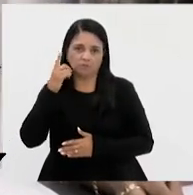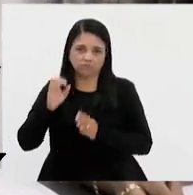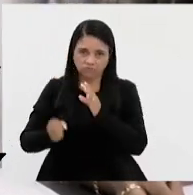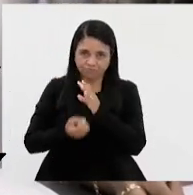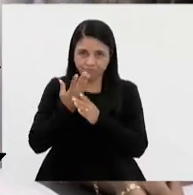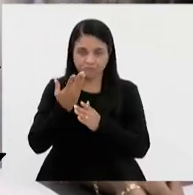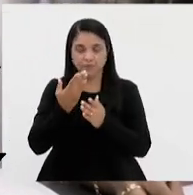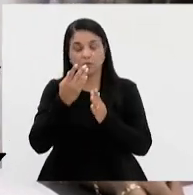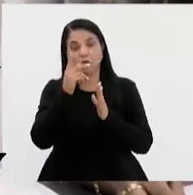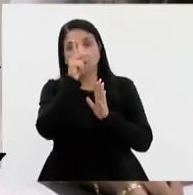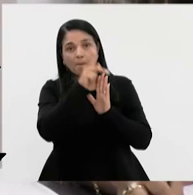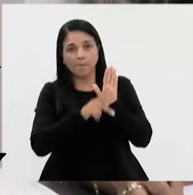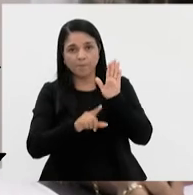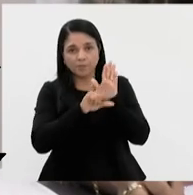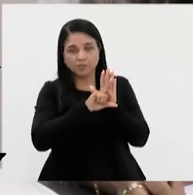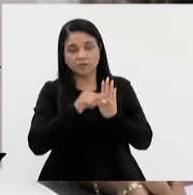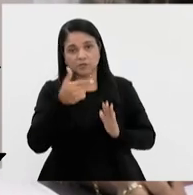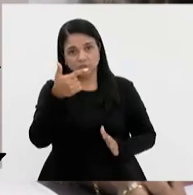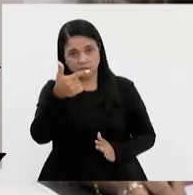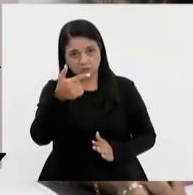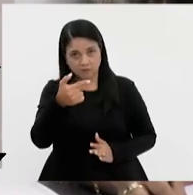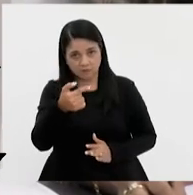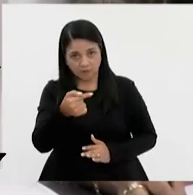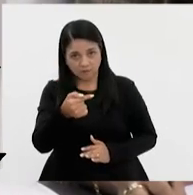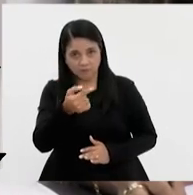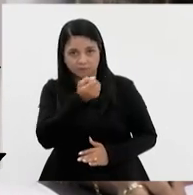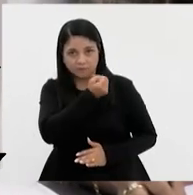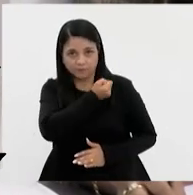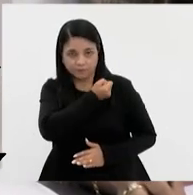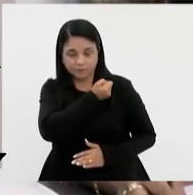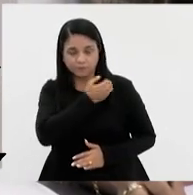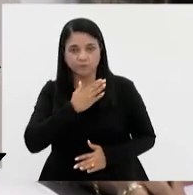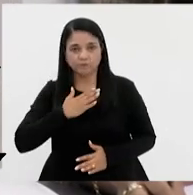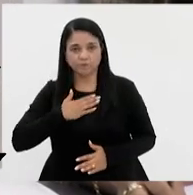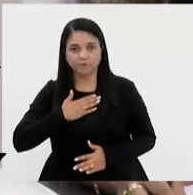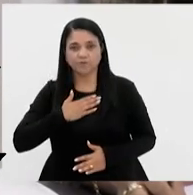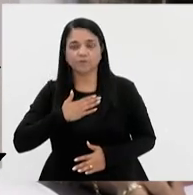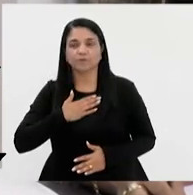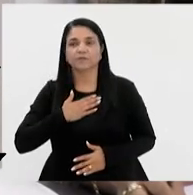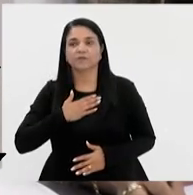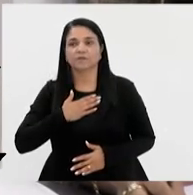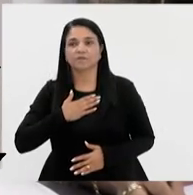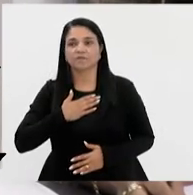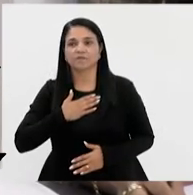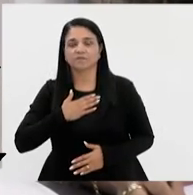vamos ao projeto de número 17, que está sobre a minha relatoria. O